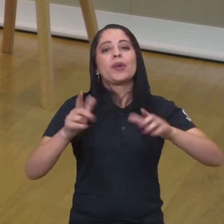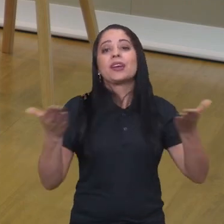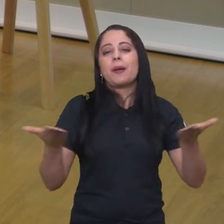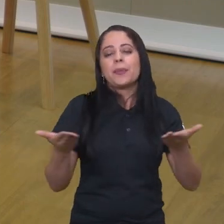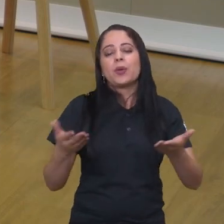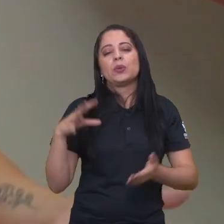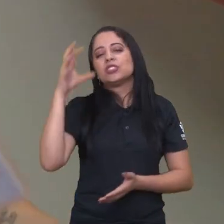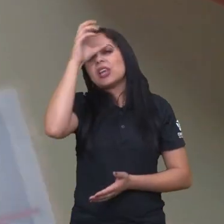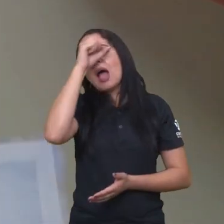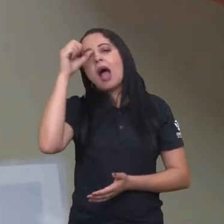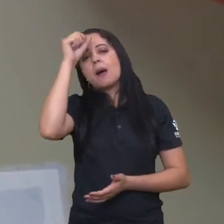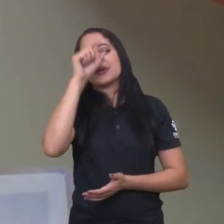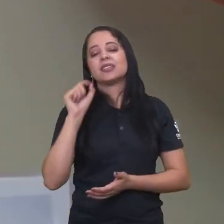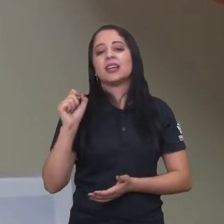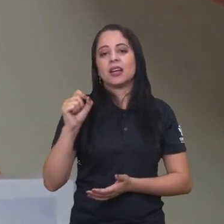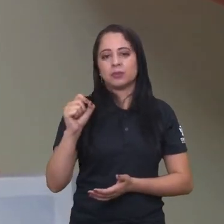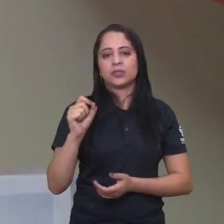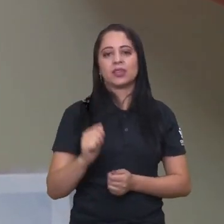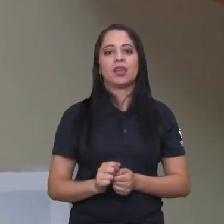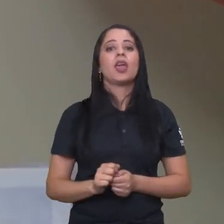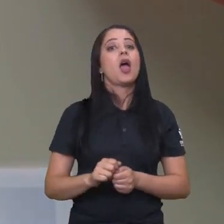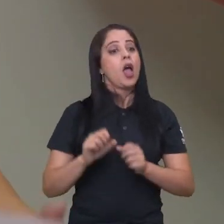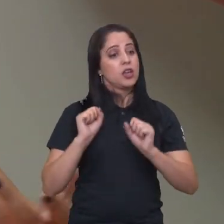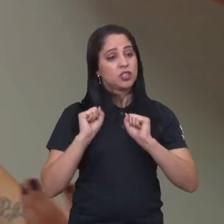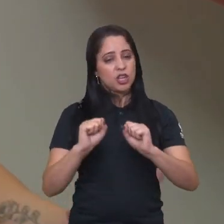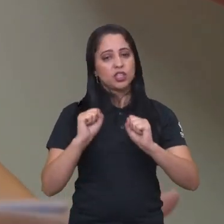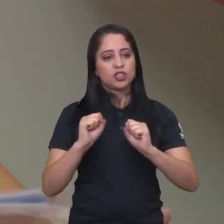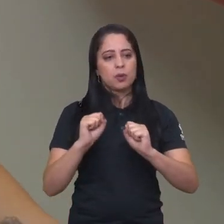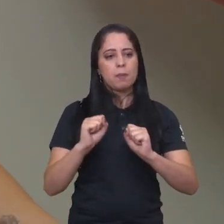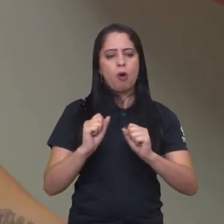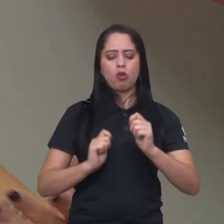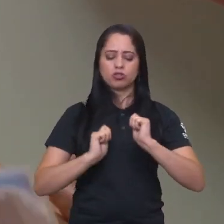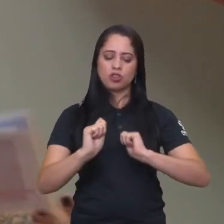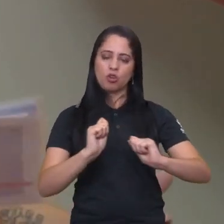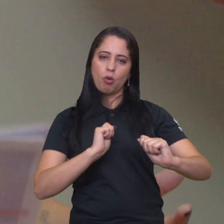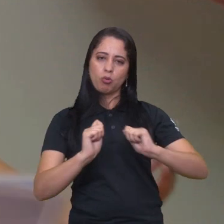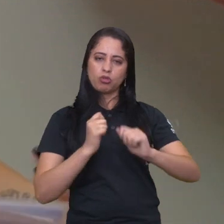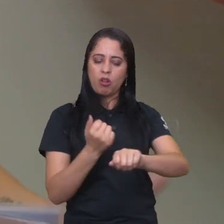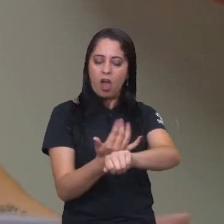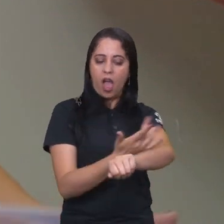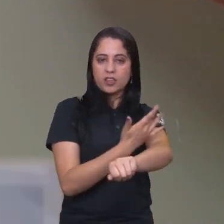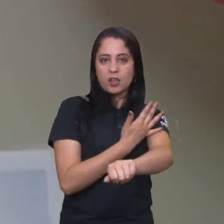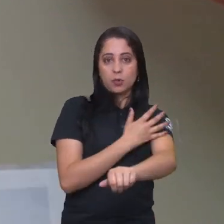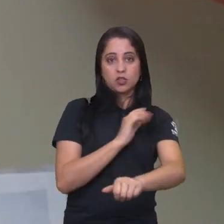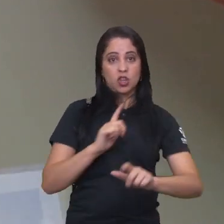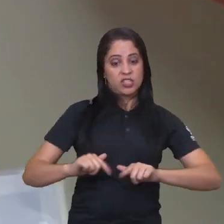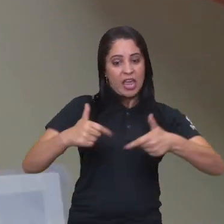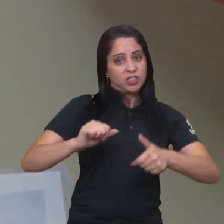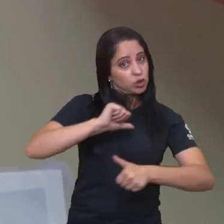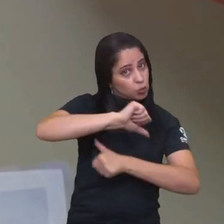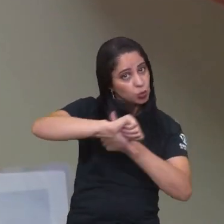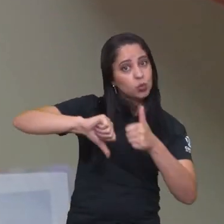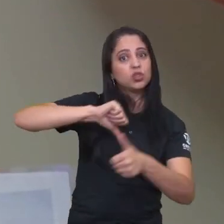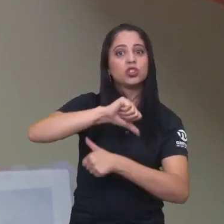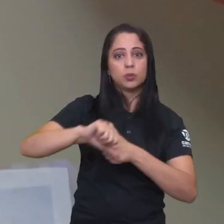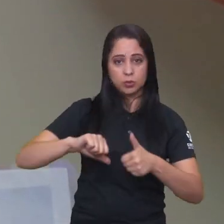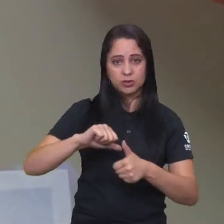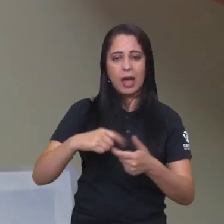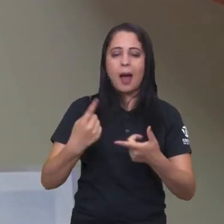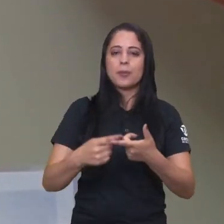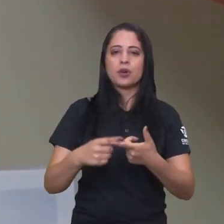certeza. No programa de hoje aprendemos que é possível remodelar e redirecionar nossas emoções e